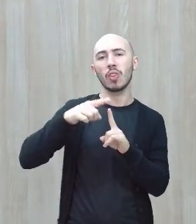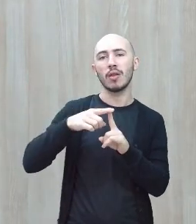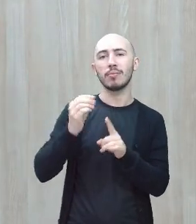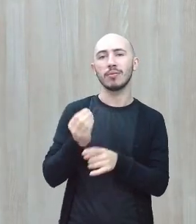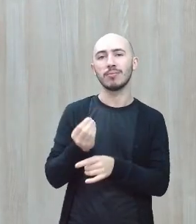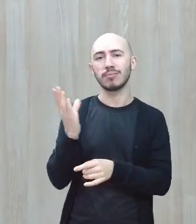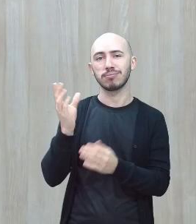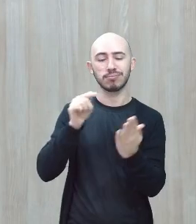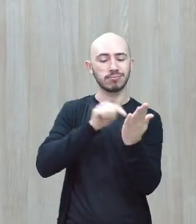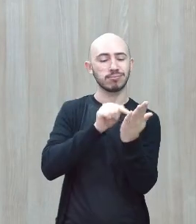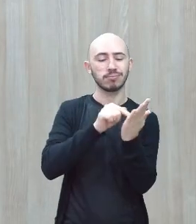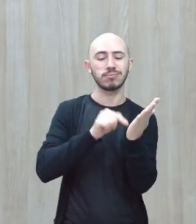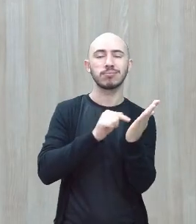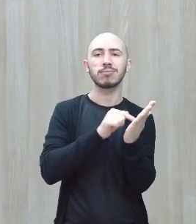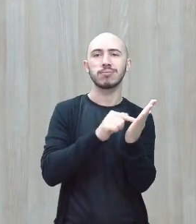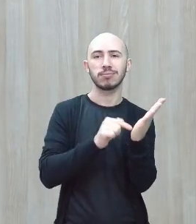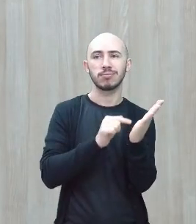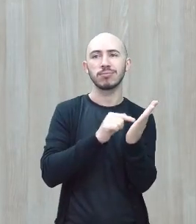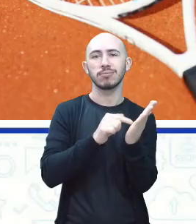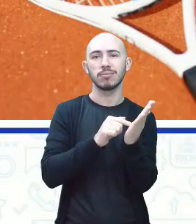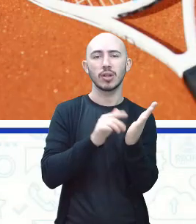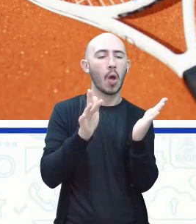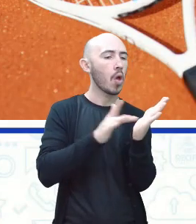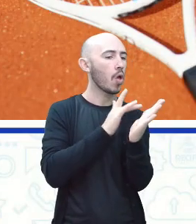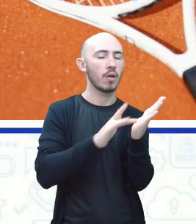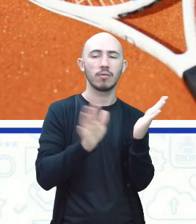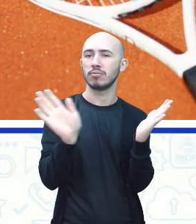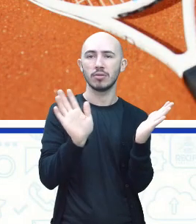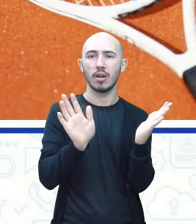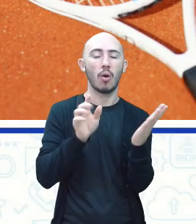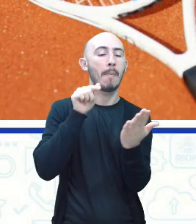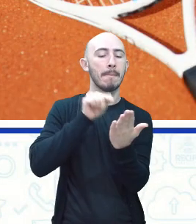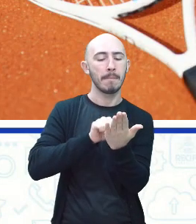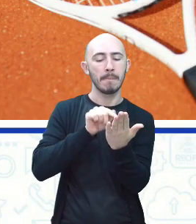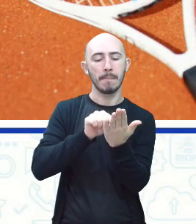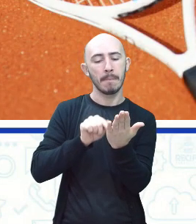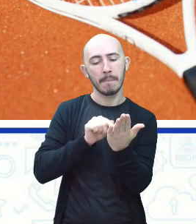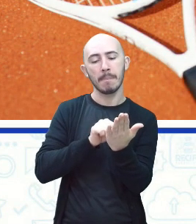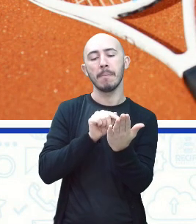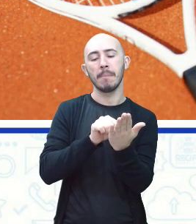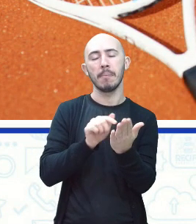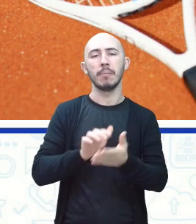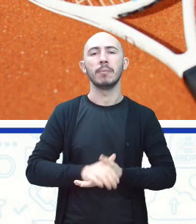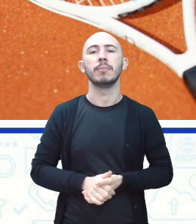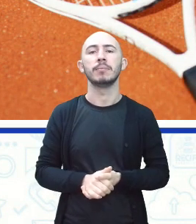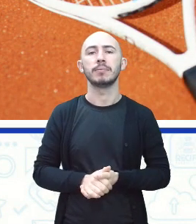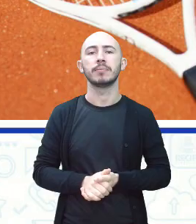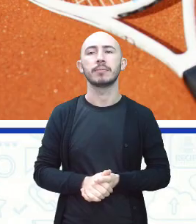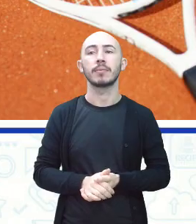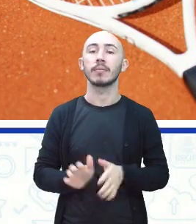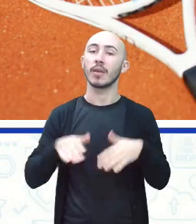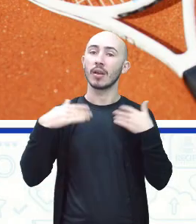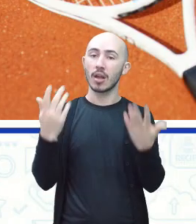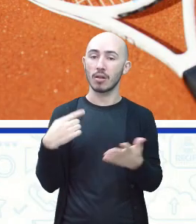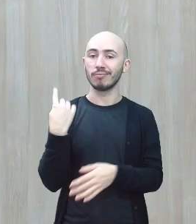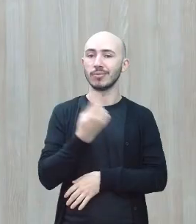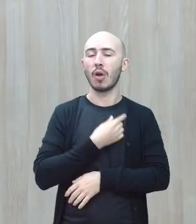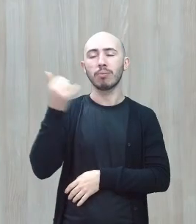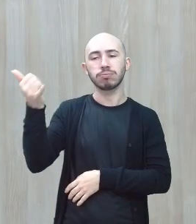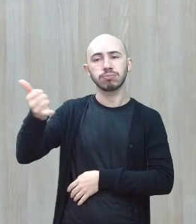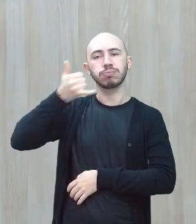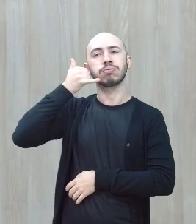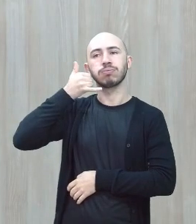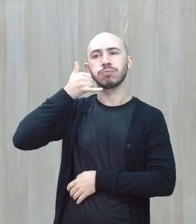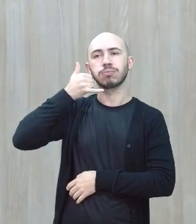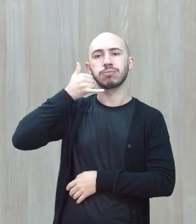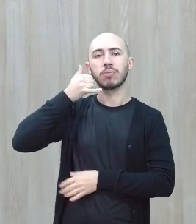é o celular com botão, sem touchscreen, né? Sem a tela sensível ao toque. Quando a gente vai fazer uma ligação, eu quis